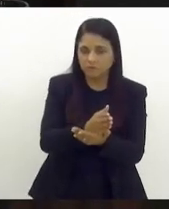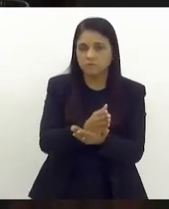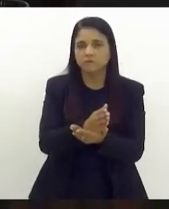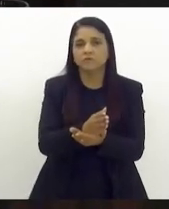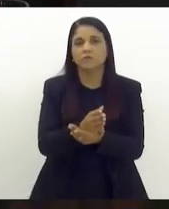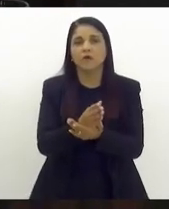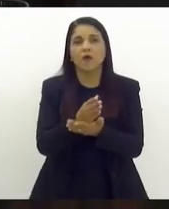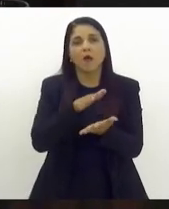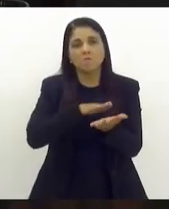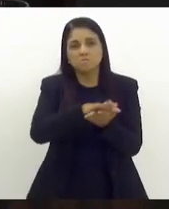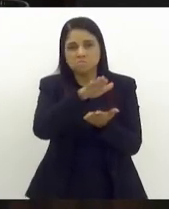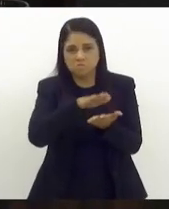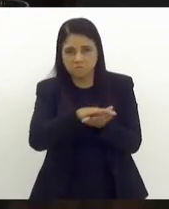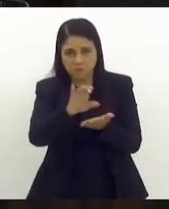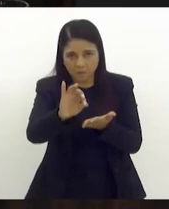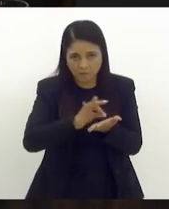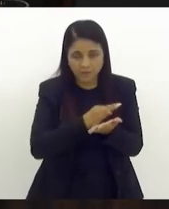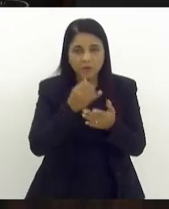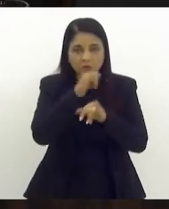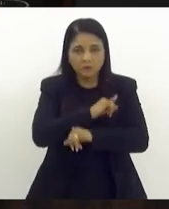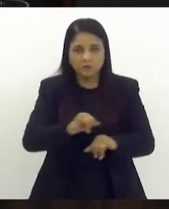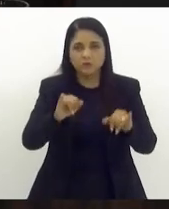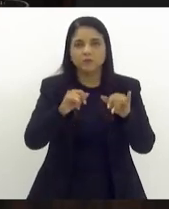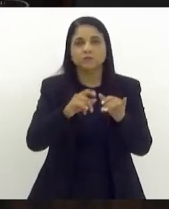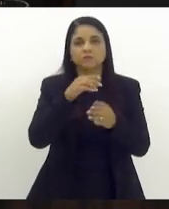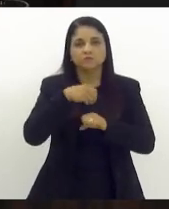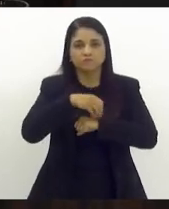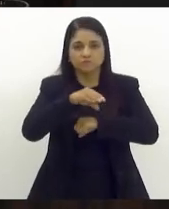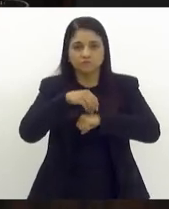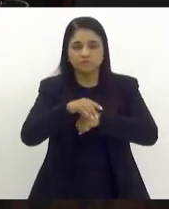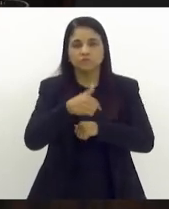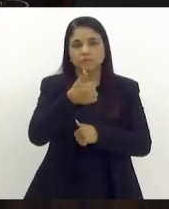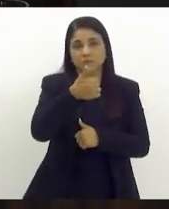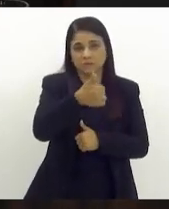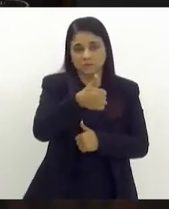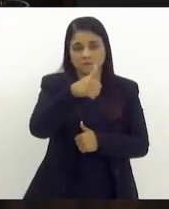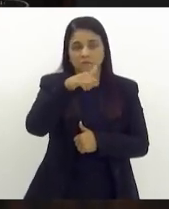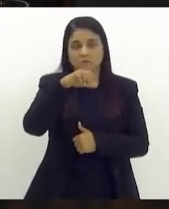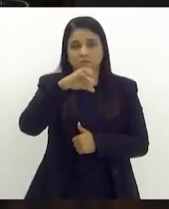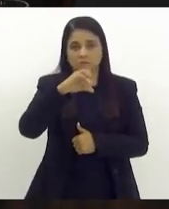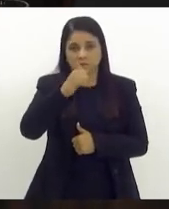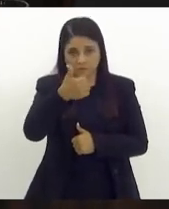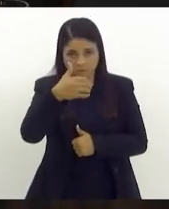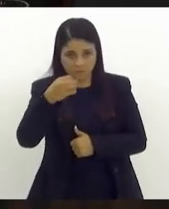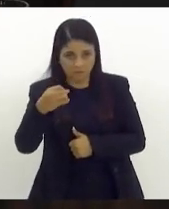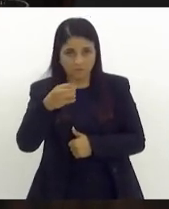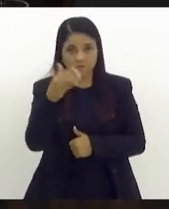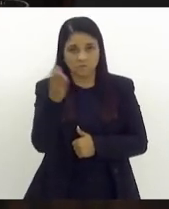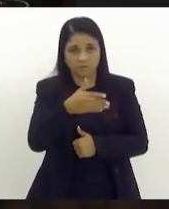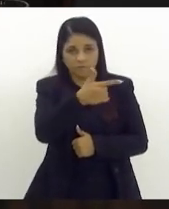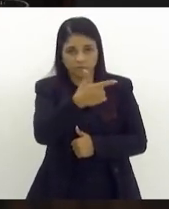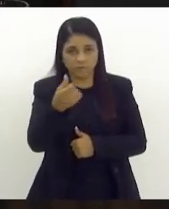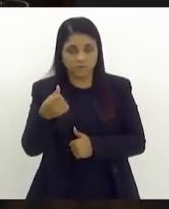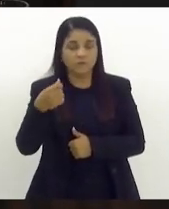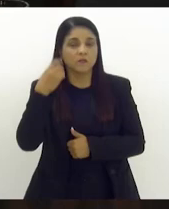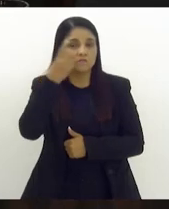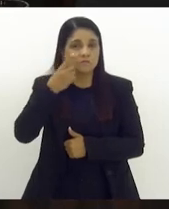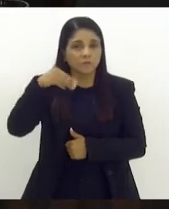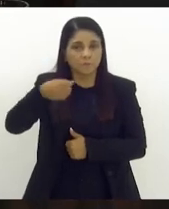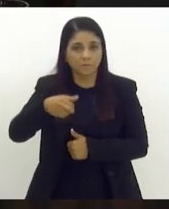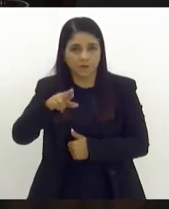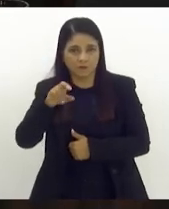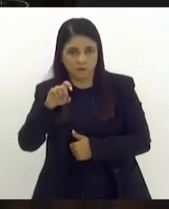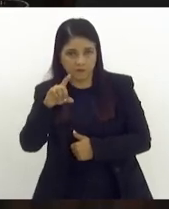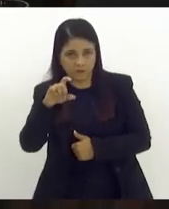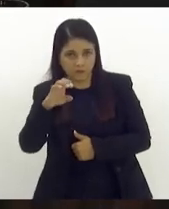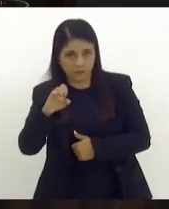à publicação. Anuncio, indicação legislativa número 110, de 23, de autoria do deputado Marcelo Dino, que